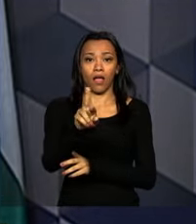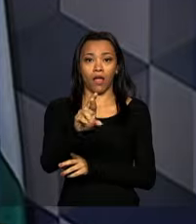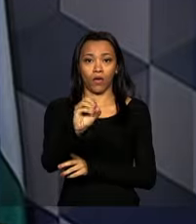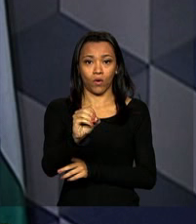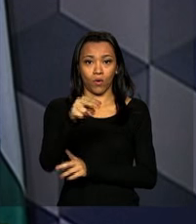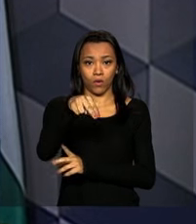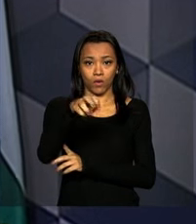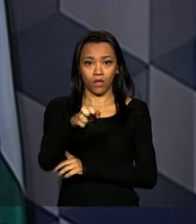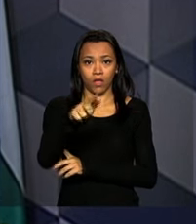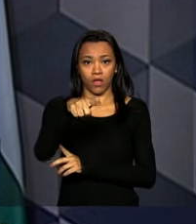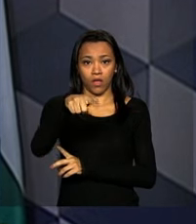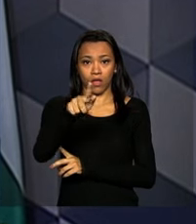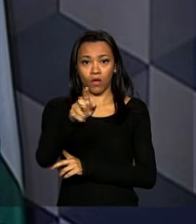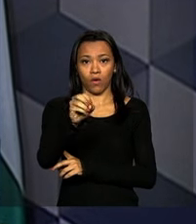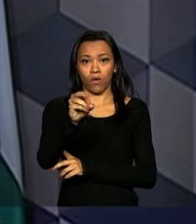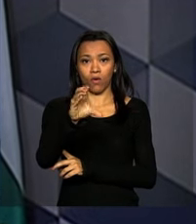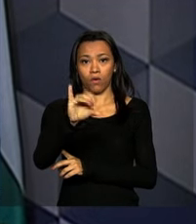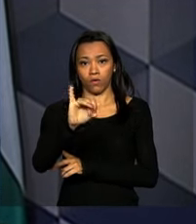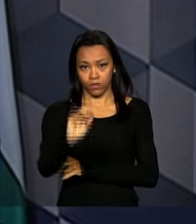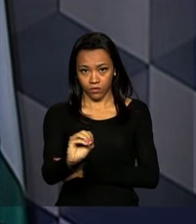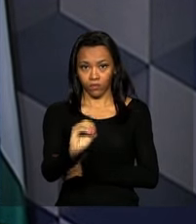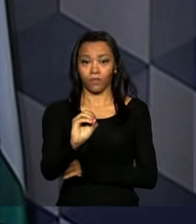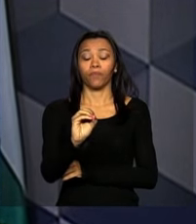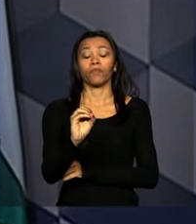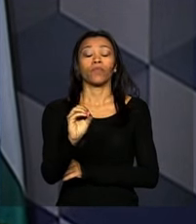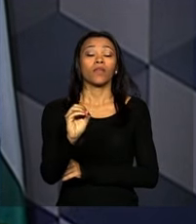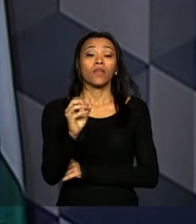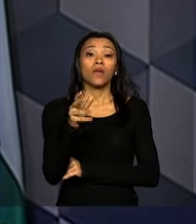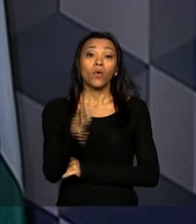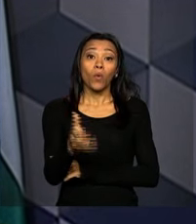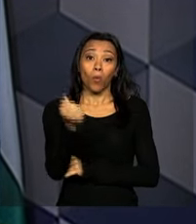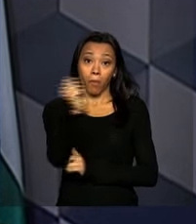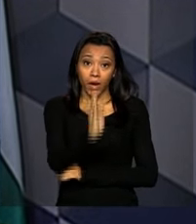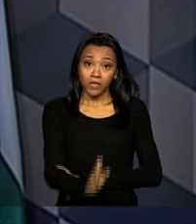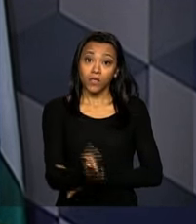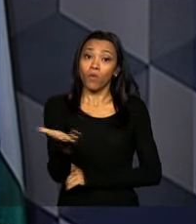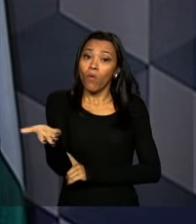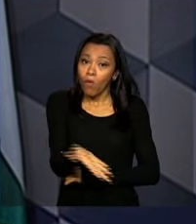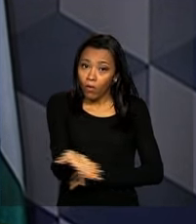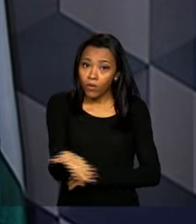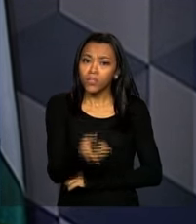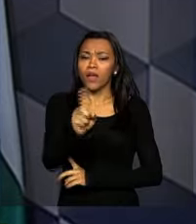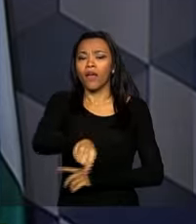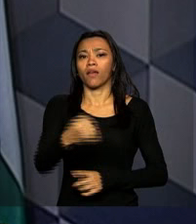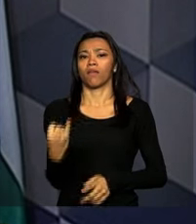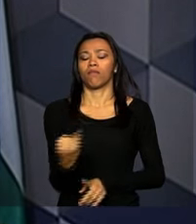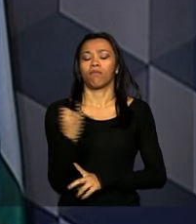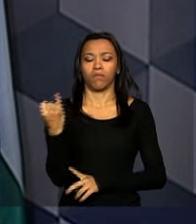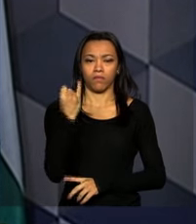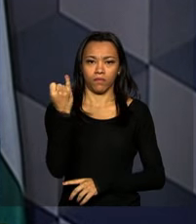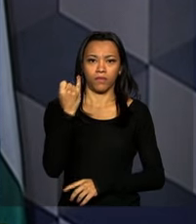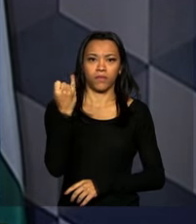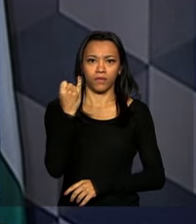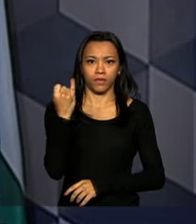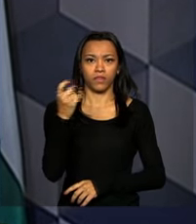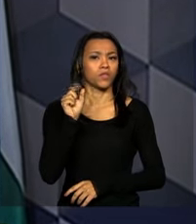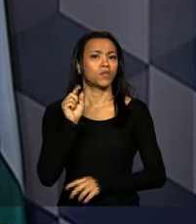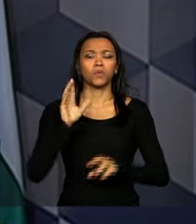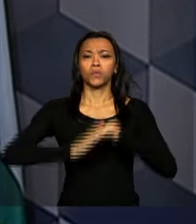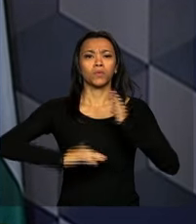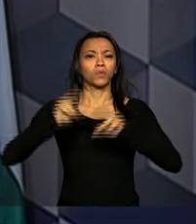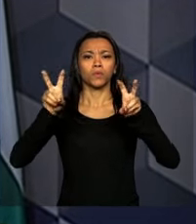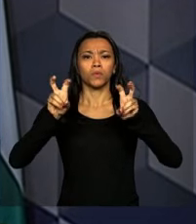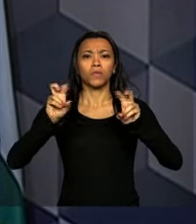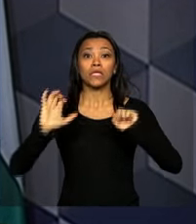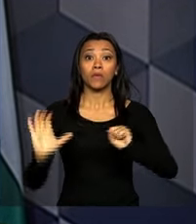falar sobre instituições sistemicamente importantes, o Brasil hoje é sistemicamente importante na segurança alimentar